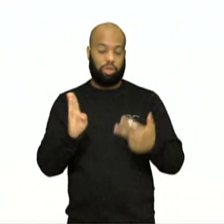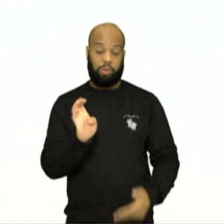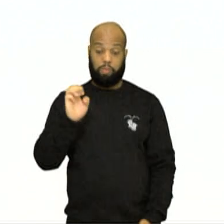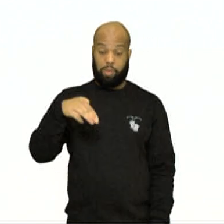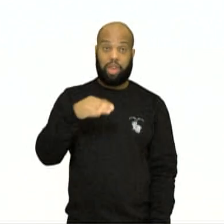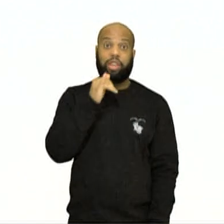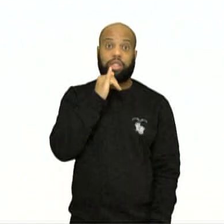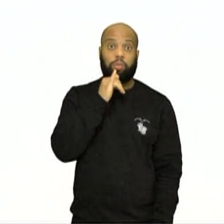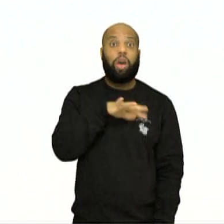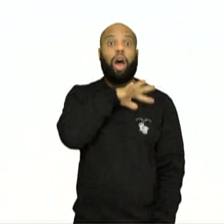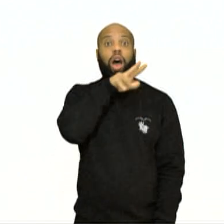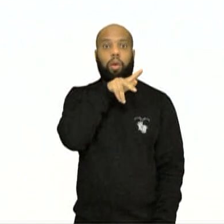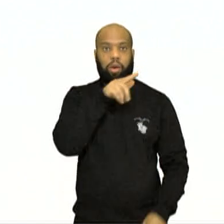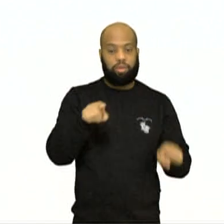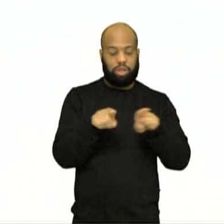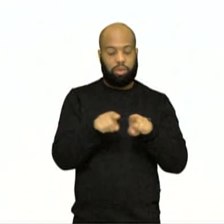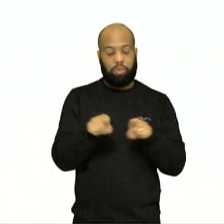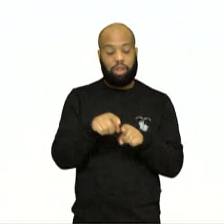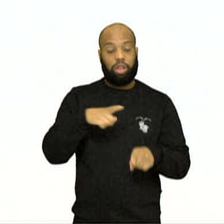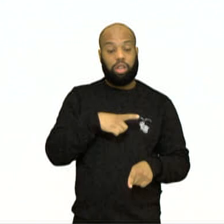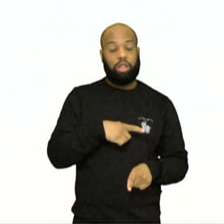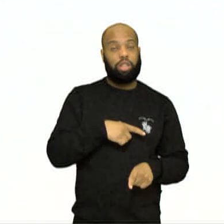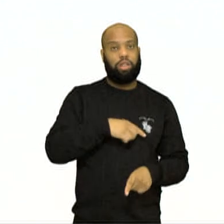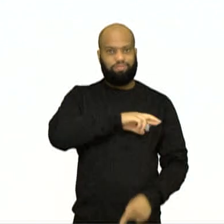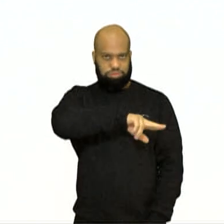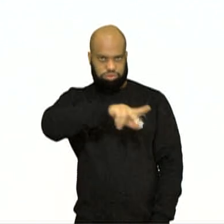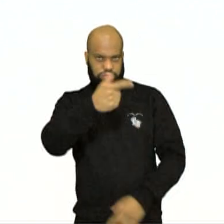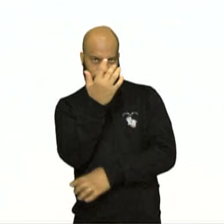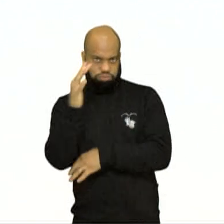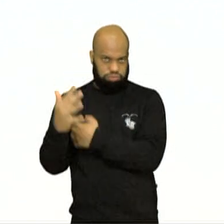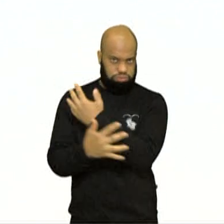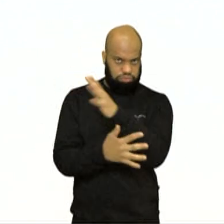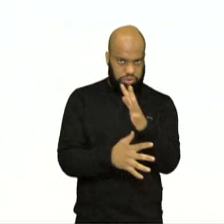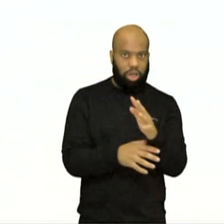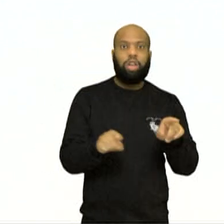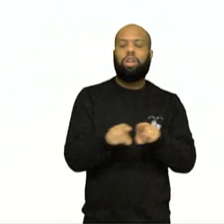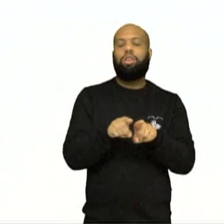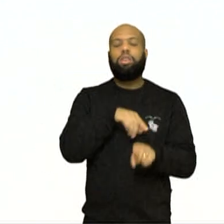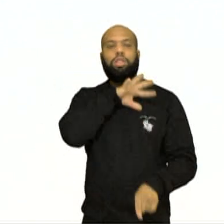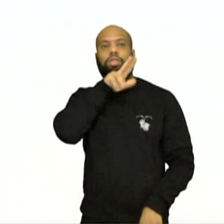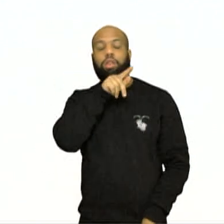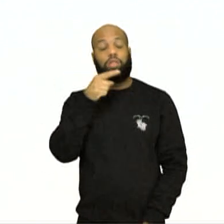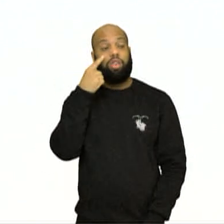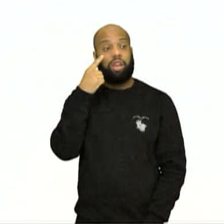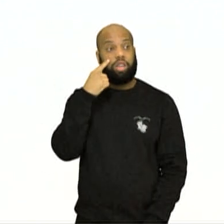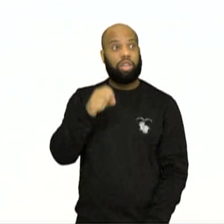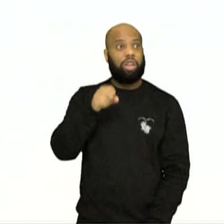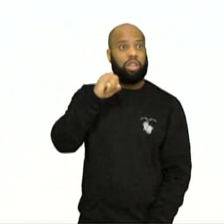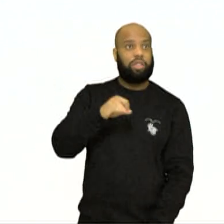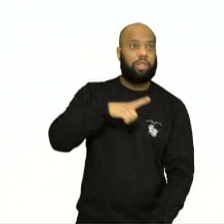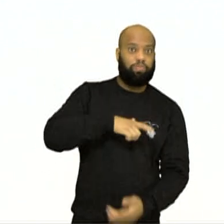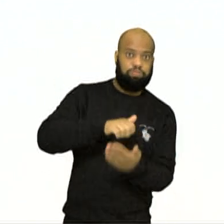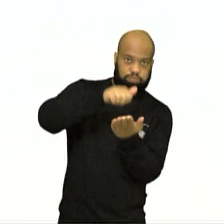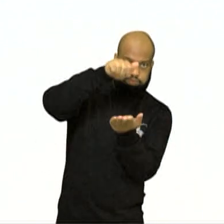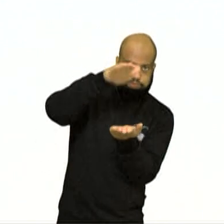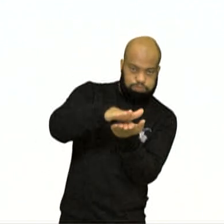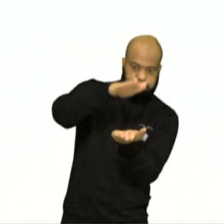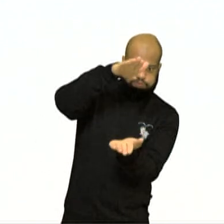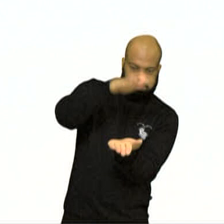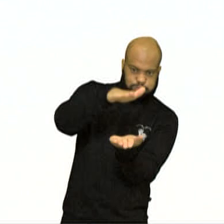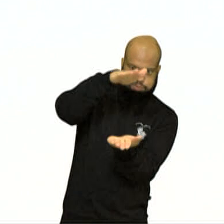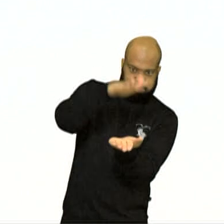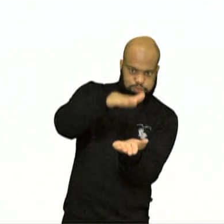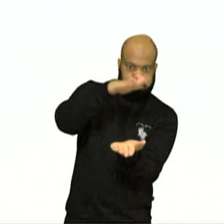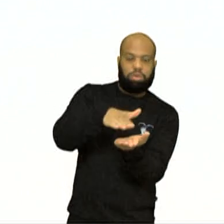ou mineral. E nós temos que cuidar muito desse solo. Veja como se impactá-lo afeta a nossa vida.